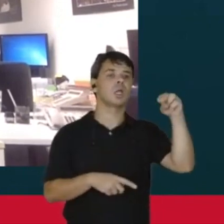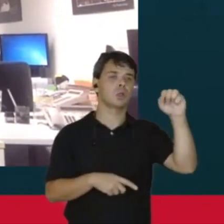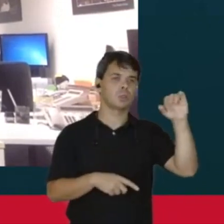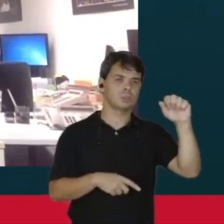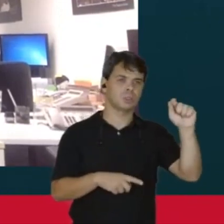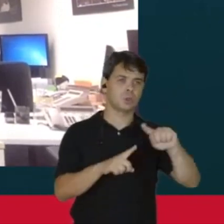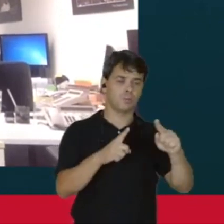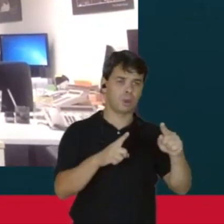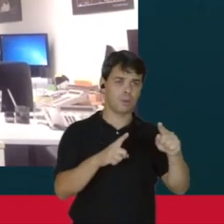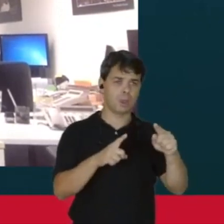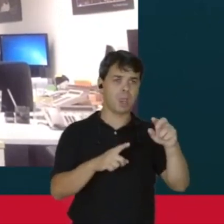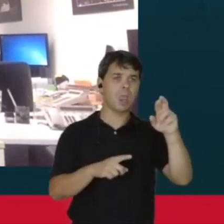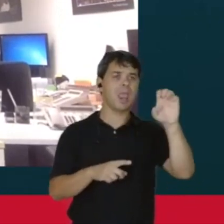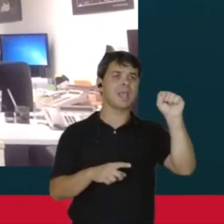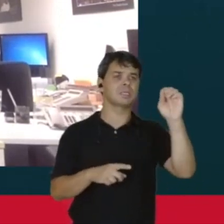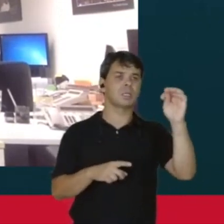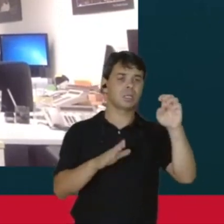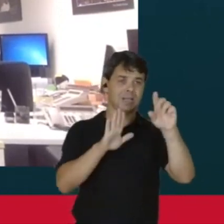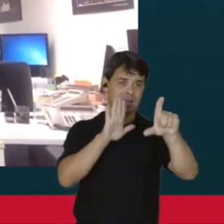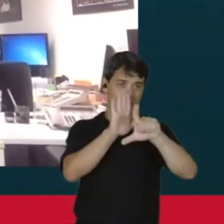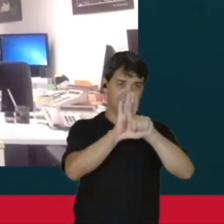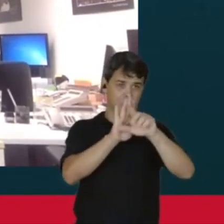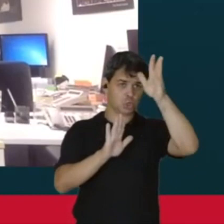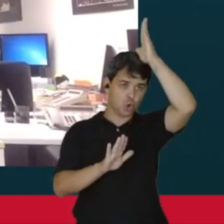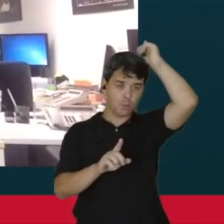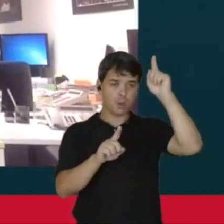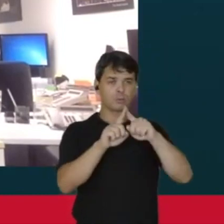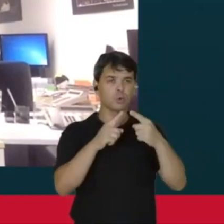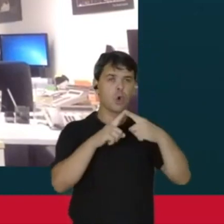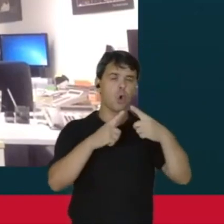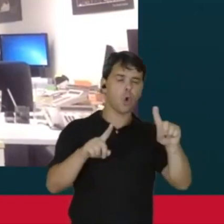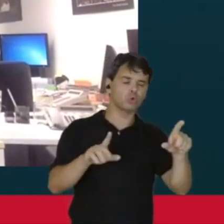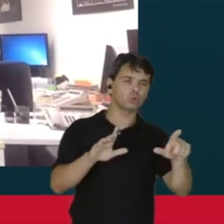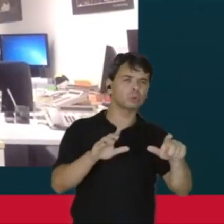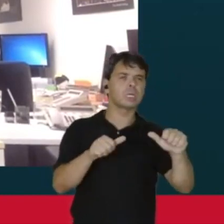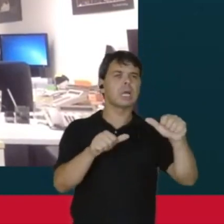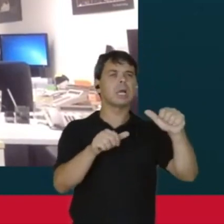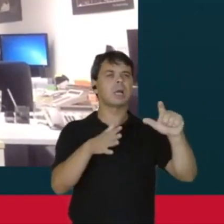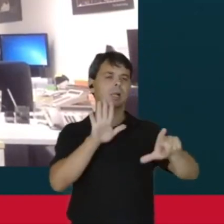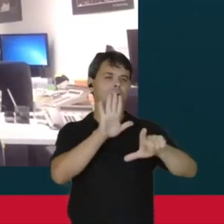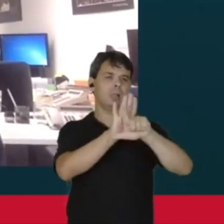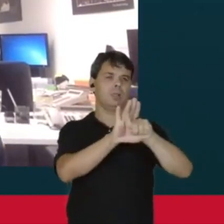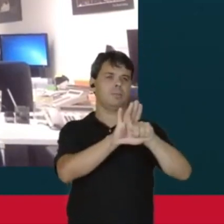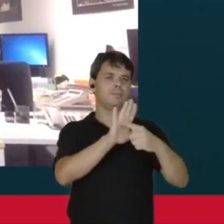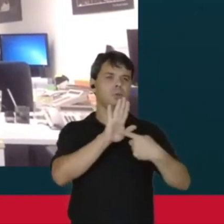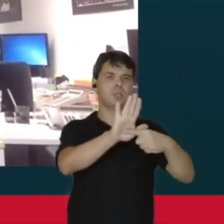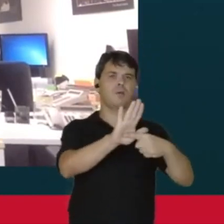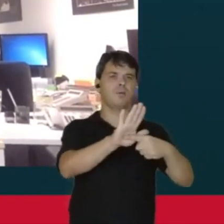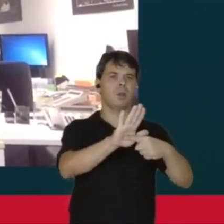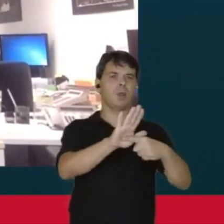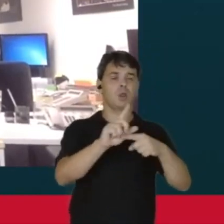dentro do Estatuto de Roma, outros dispositivos que melhor se amoldavam à acusação. Então o